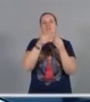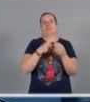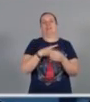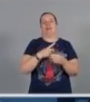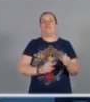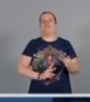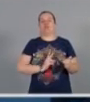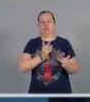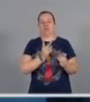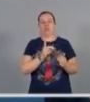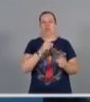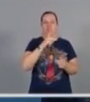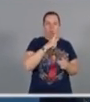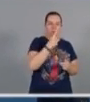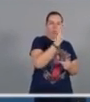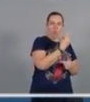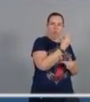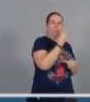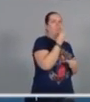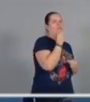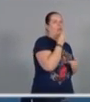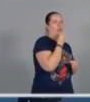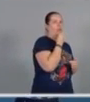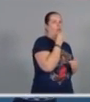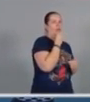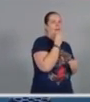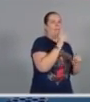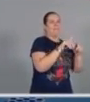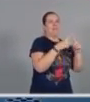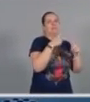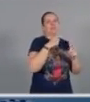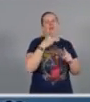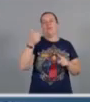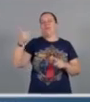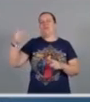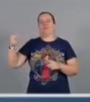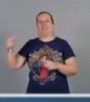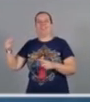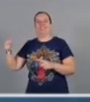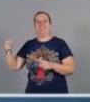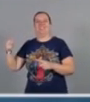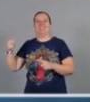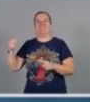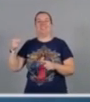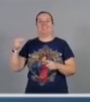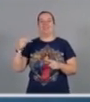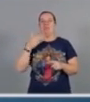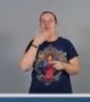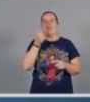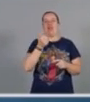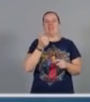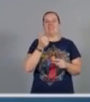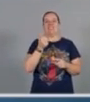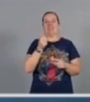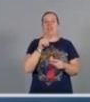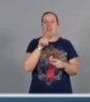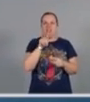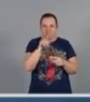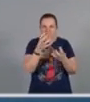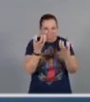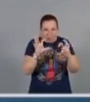eu tenho isso mas eu tenho outros melhores disse se não me quer quem te quer Disney